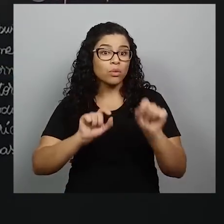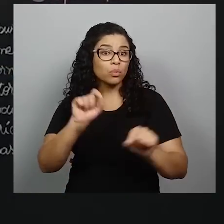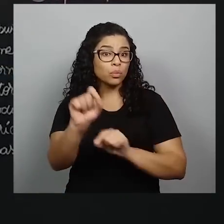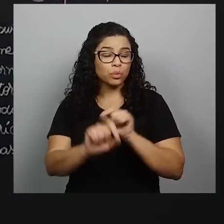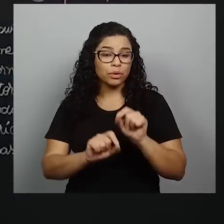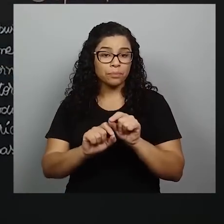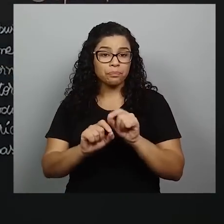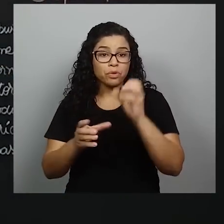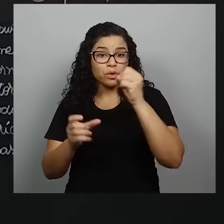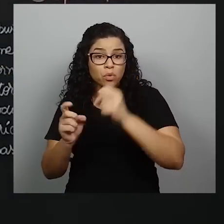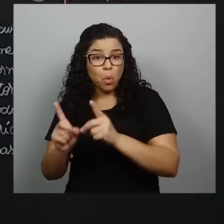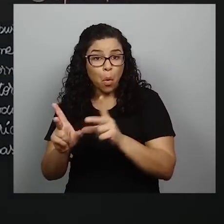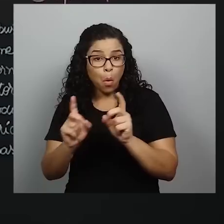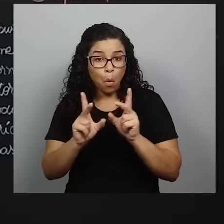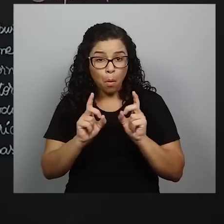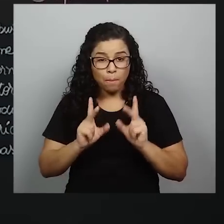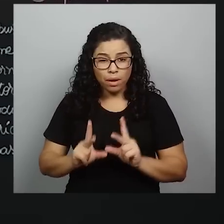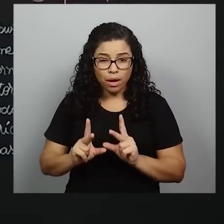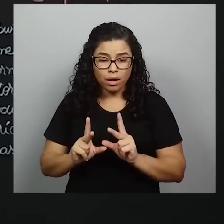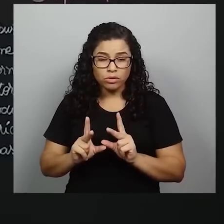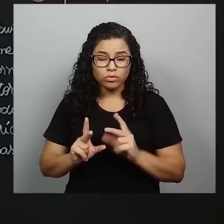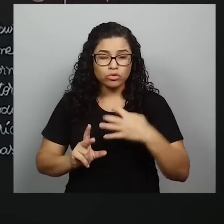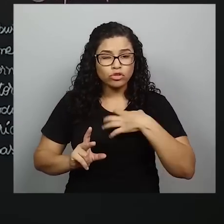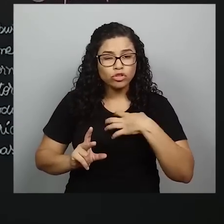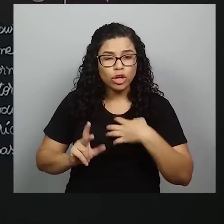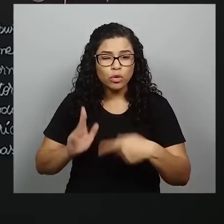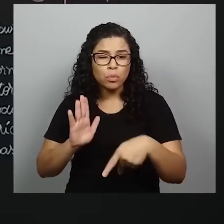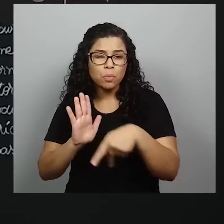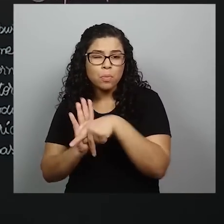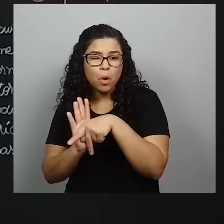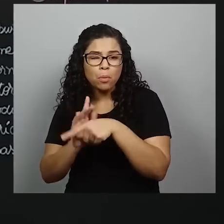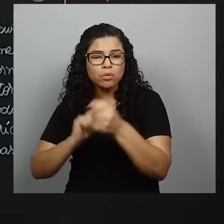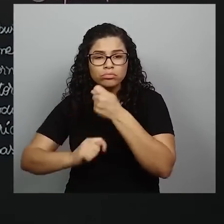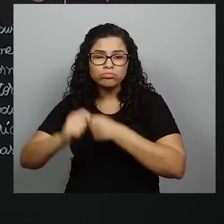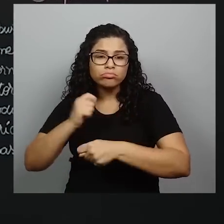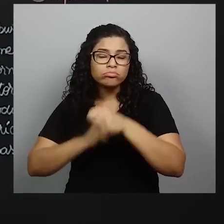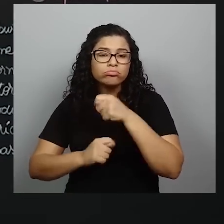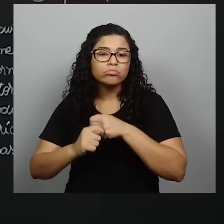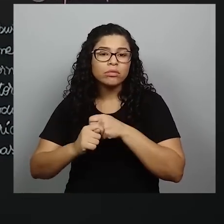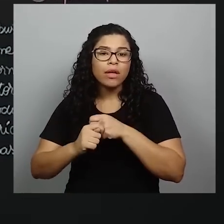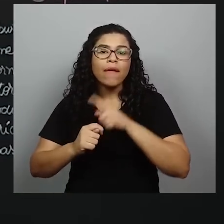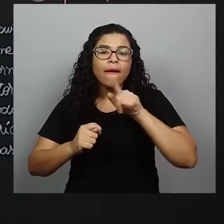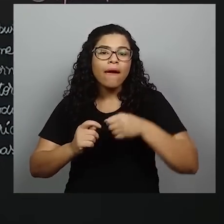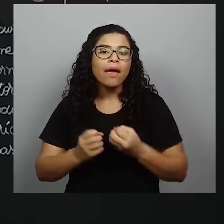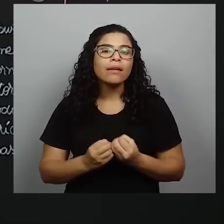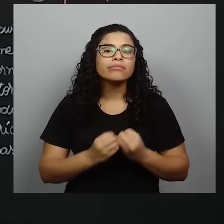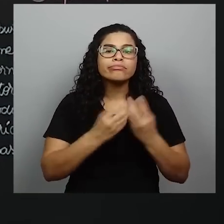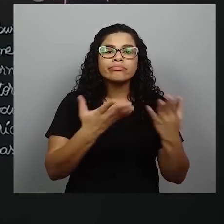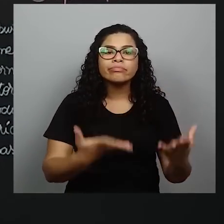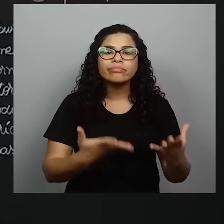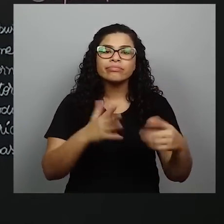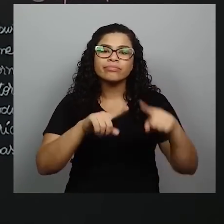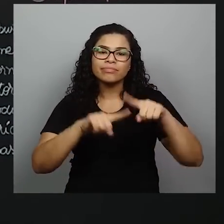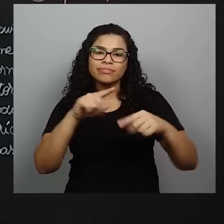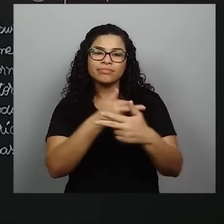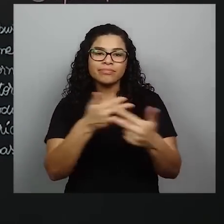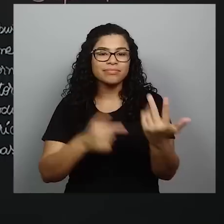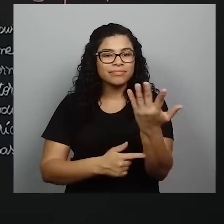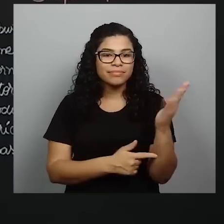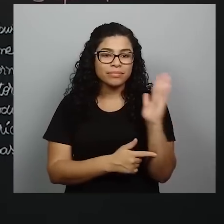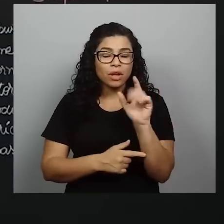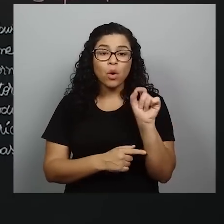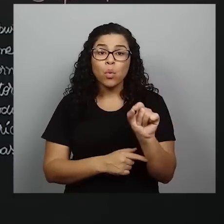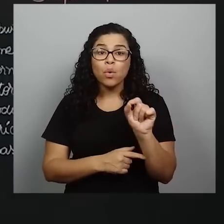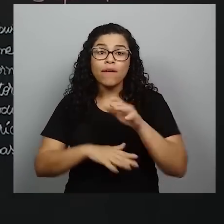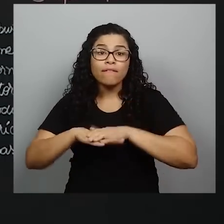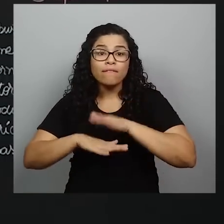entender que o comércio, esse setor terciário da economia, ele é parte da distribuição da matéria-prima. Aquilo